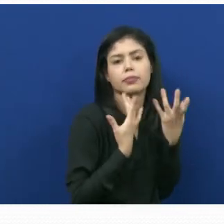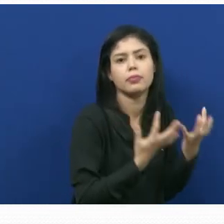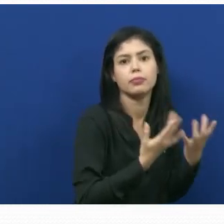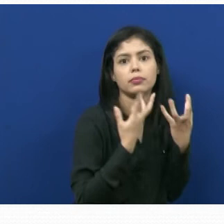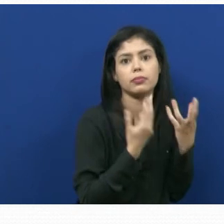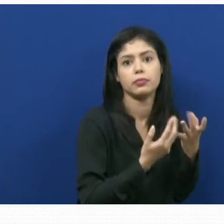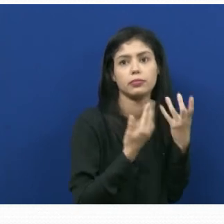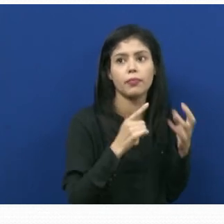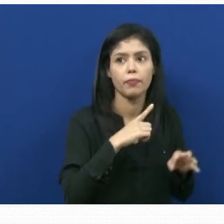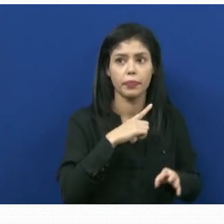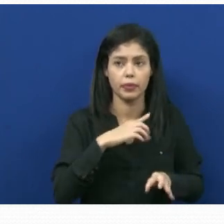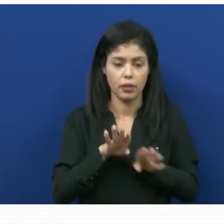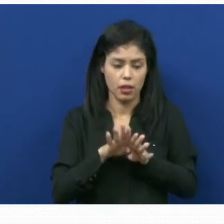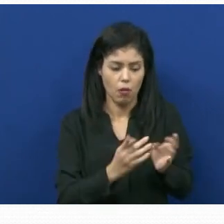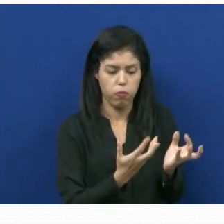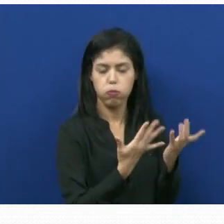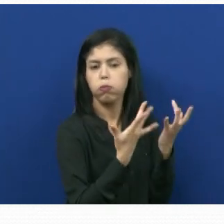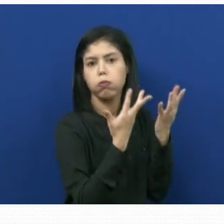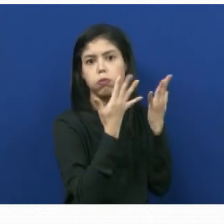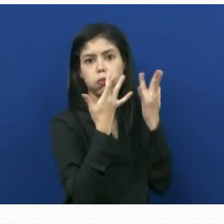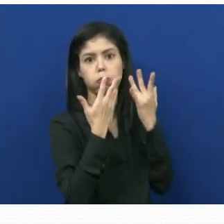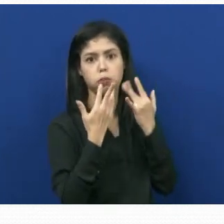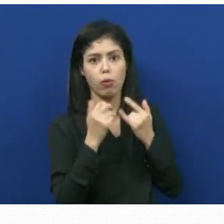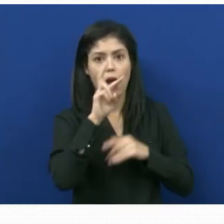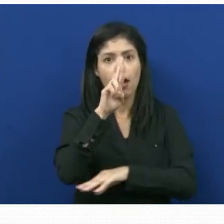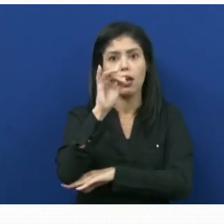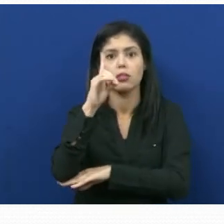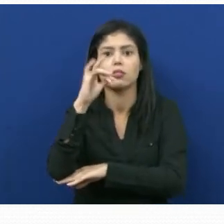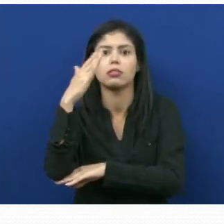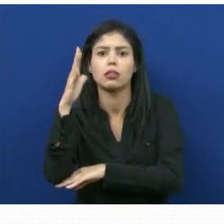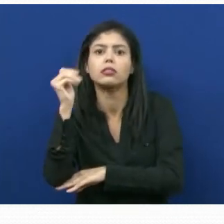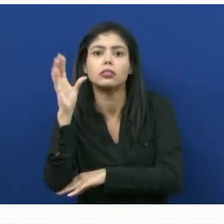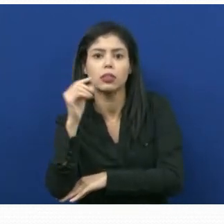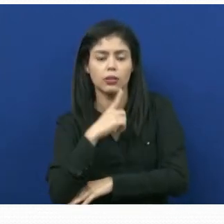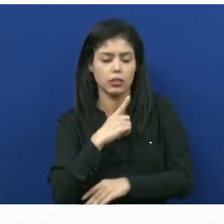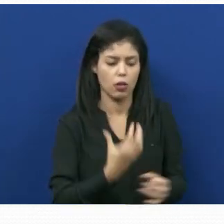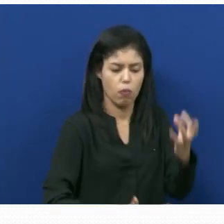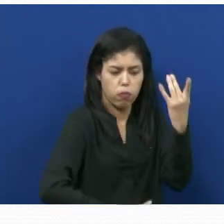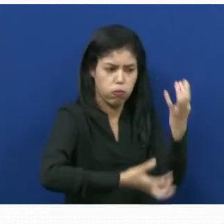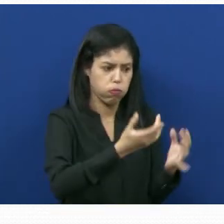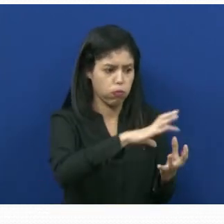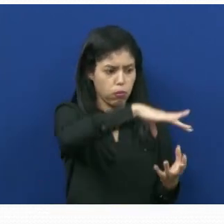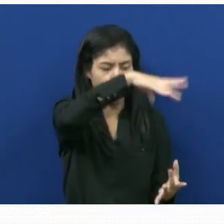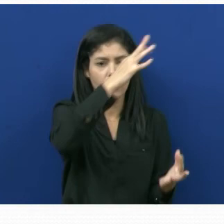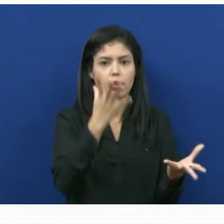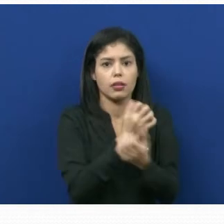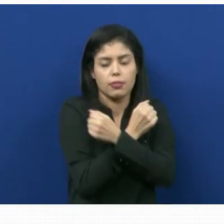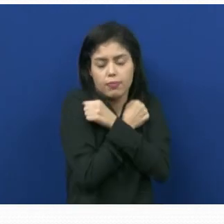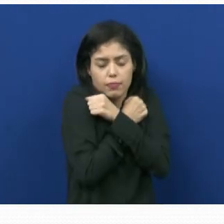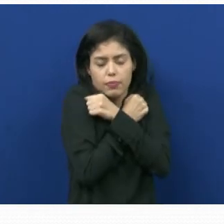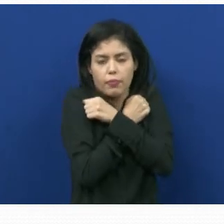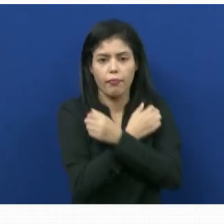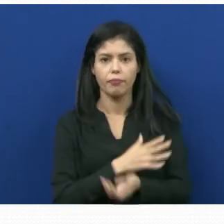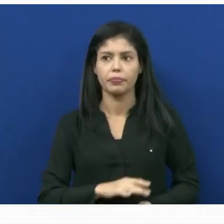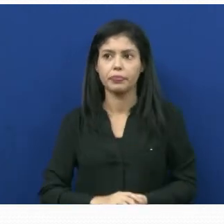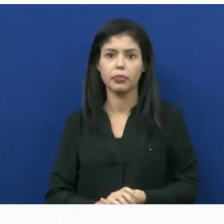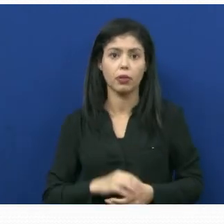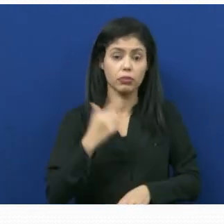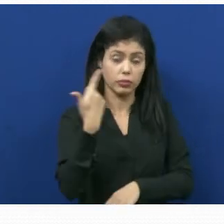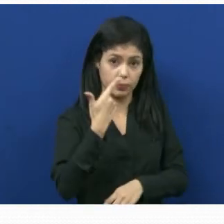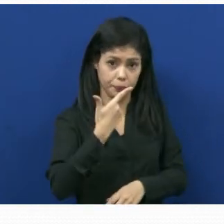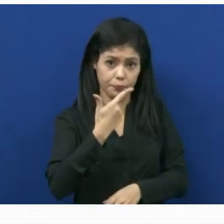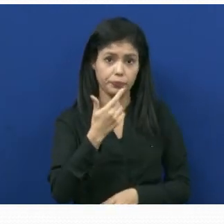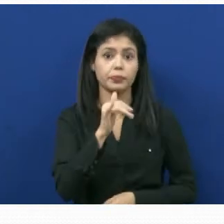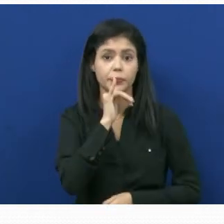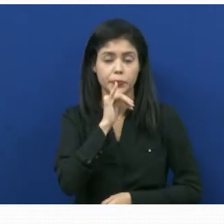fogo, ele emite radiação, e através dessa radiação emitida pela chama do fogo, nós somos aquecidos. O segundo